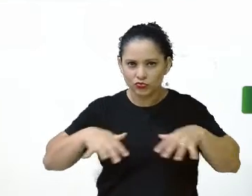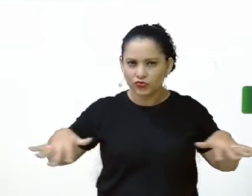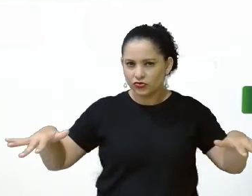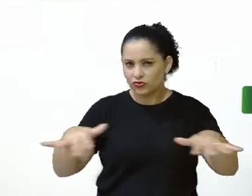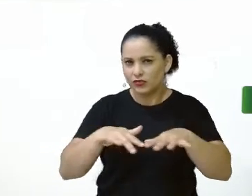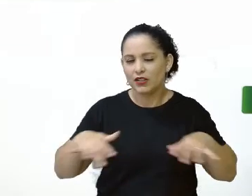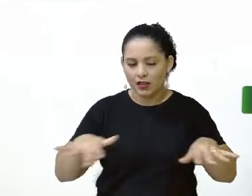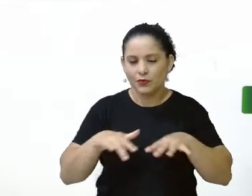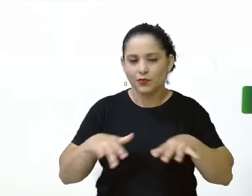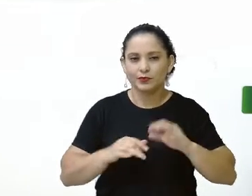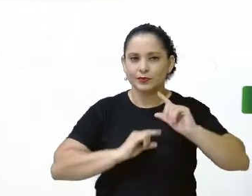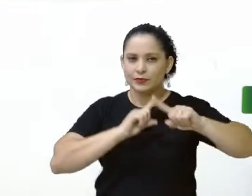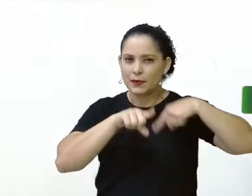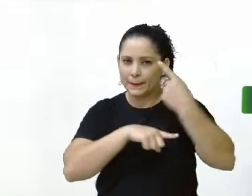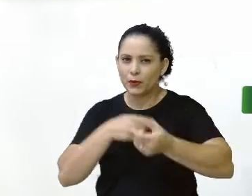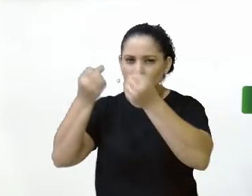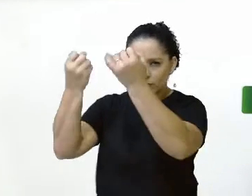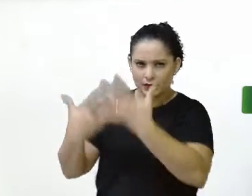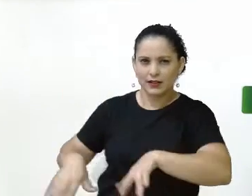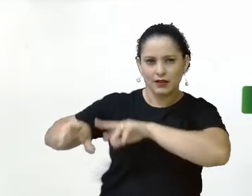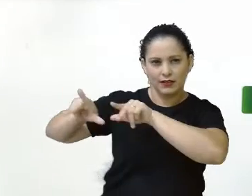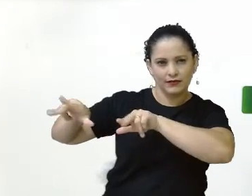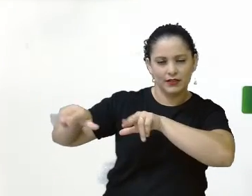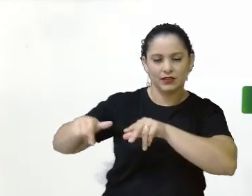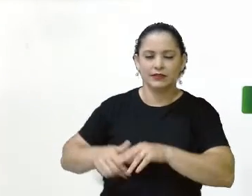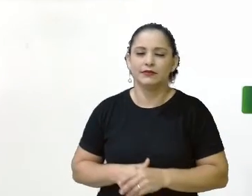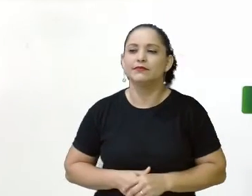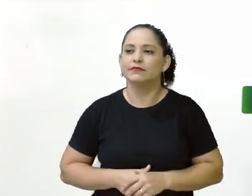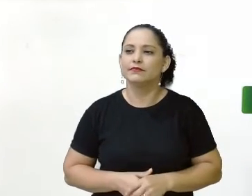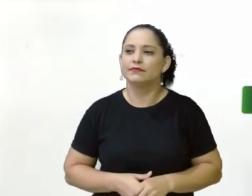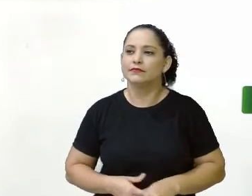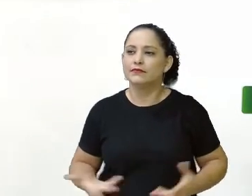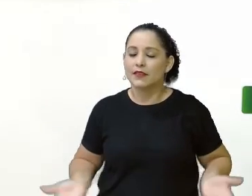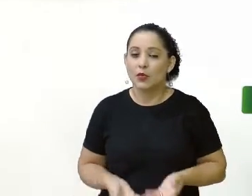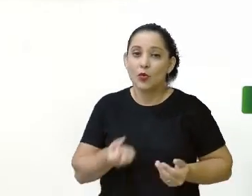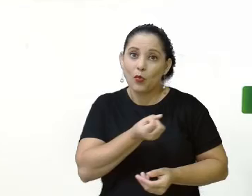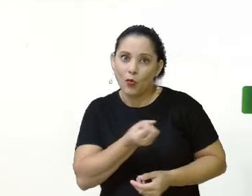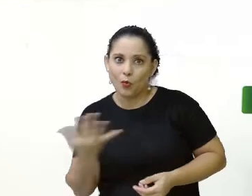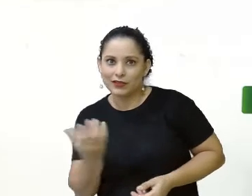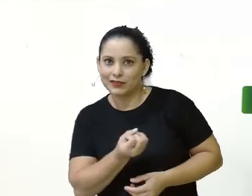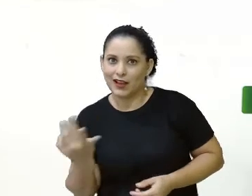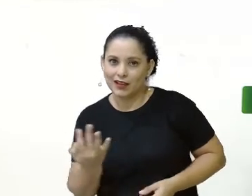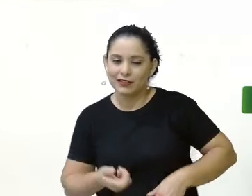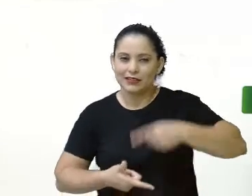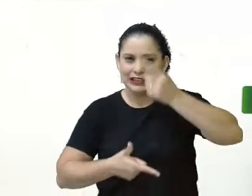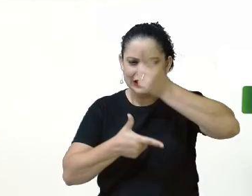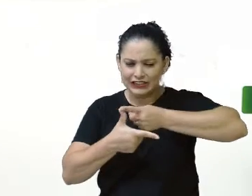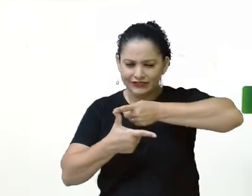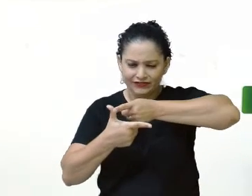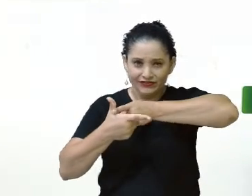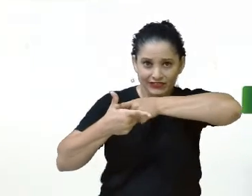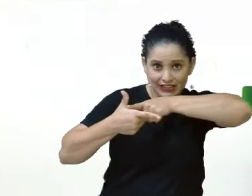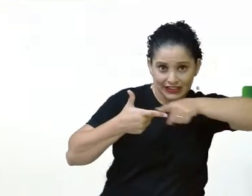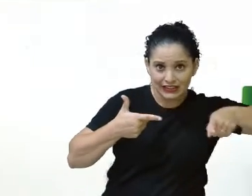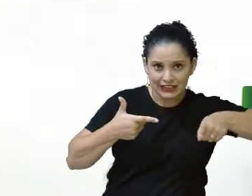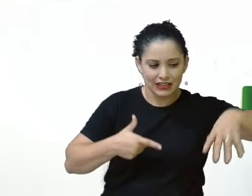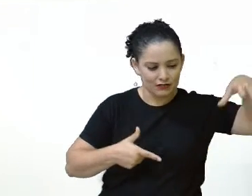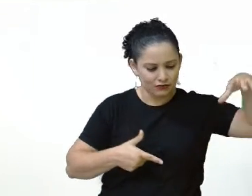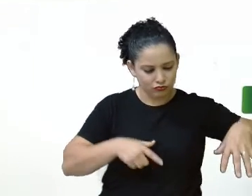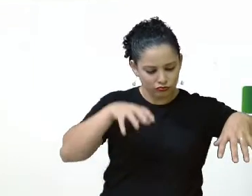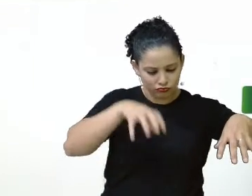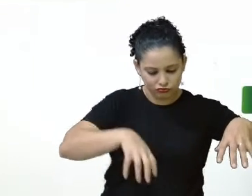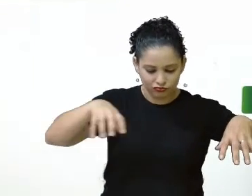não se confundirem. Bom, eu dividi as minhas maçãs em todas as cestas.